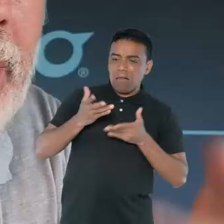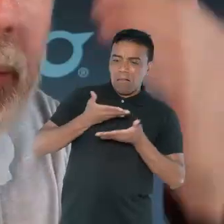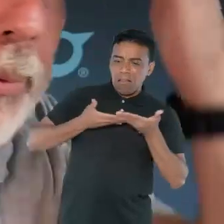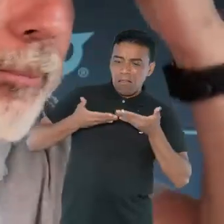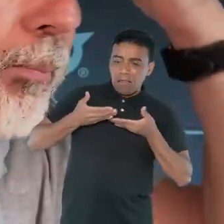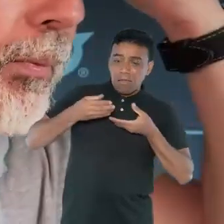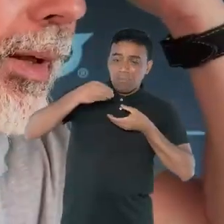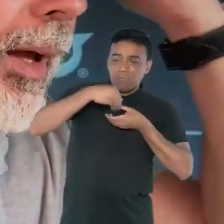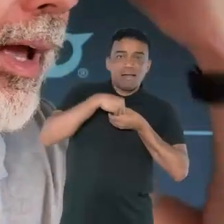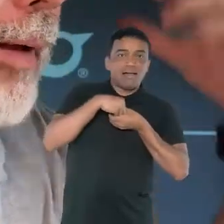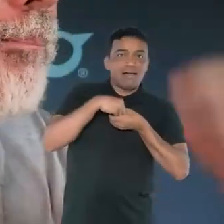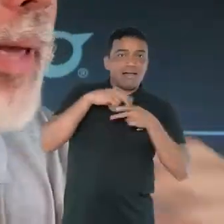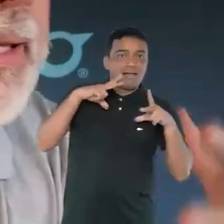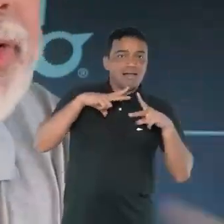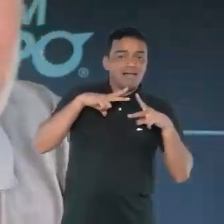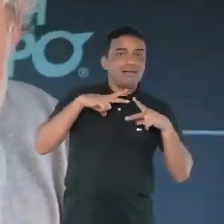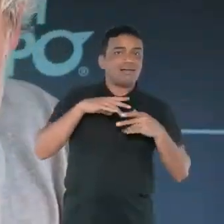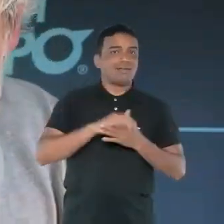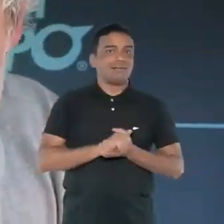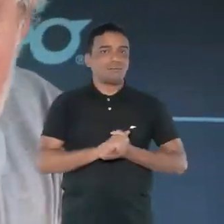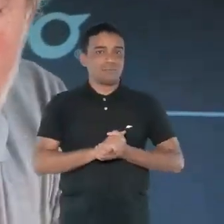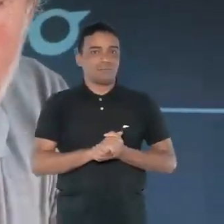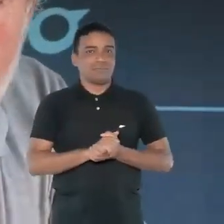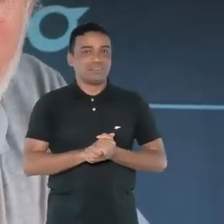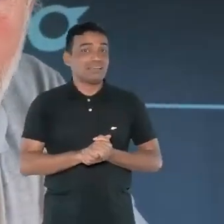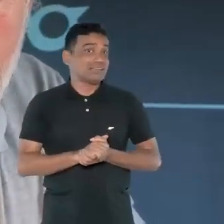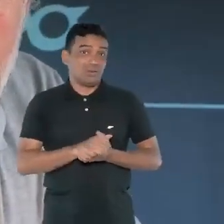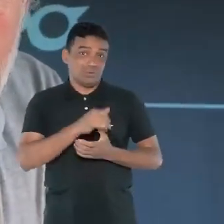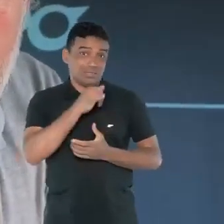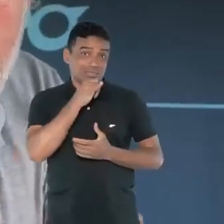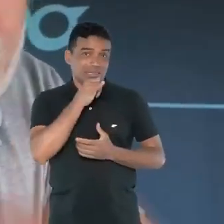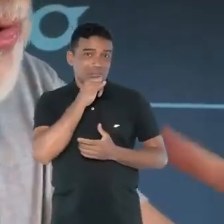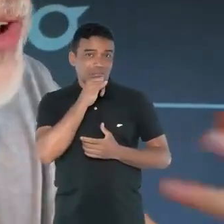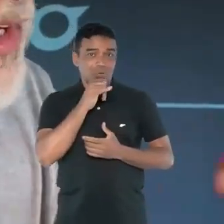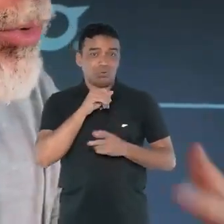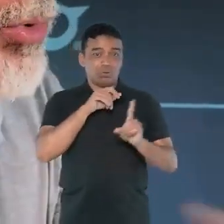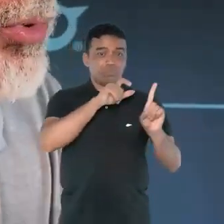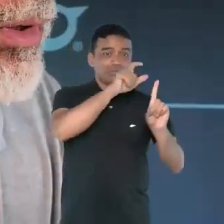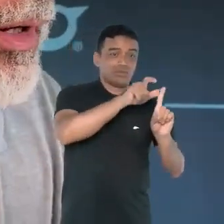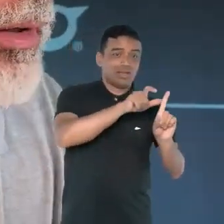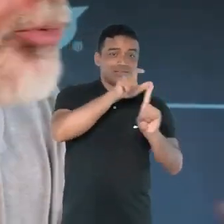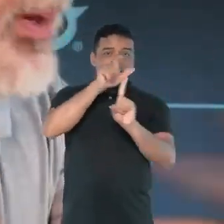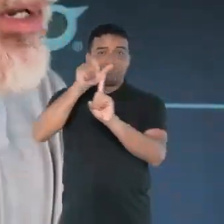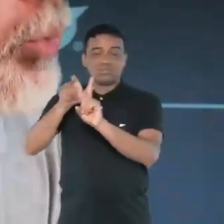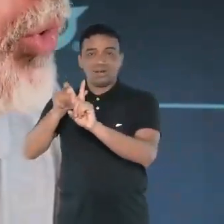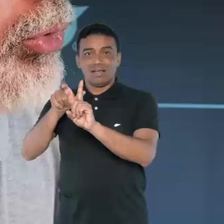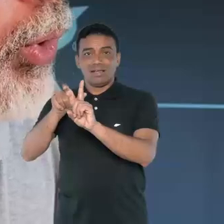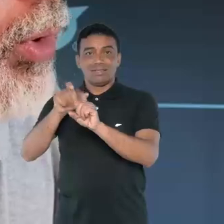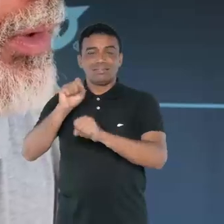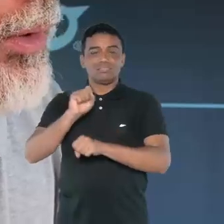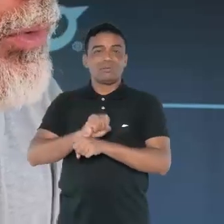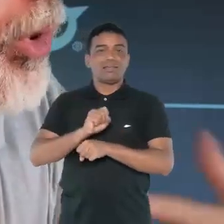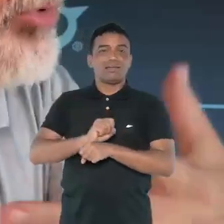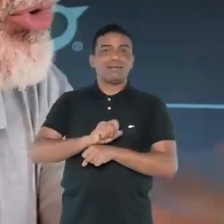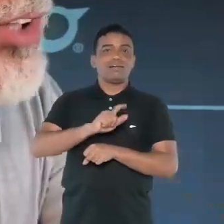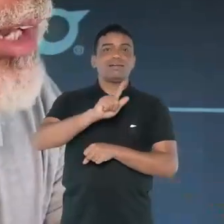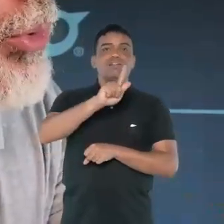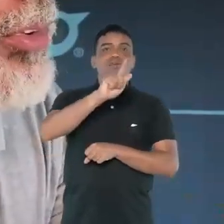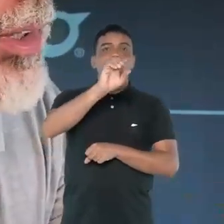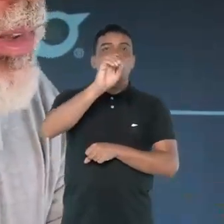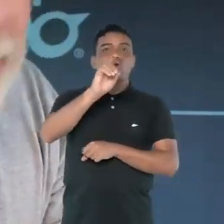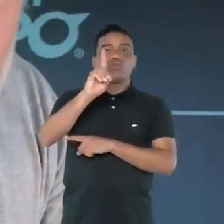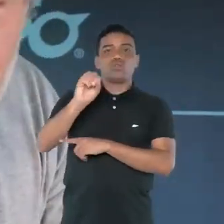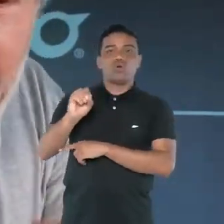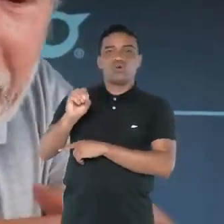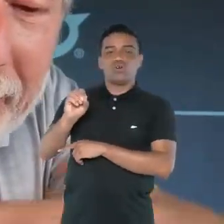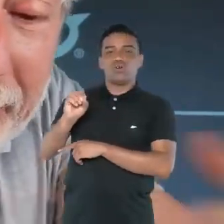de modo beckettiano, com dois sujeitos esperando Godot, dois